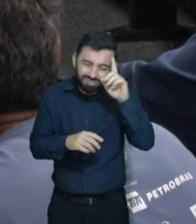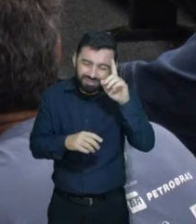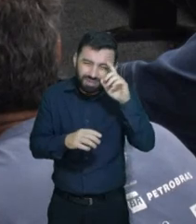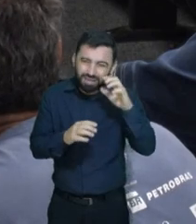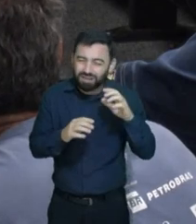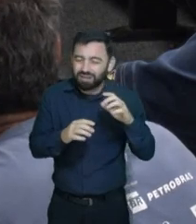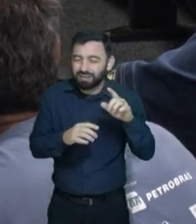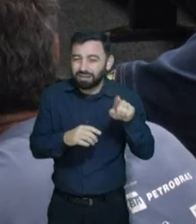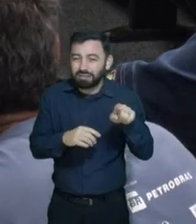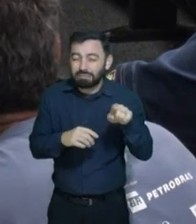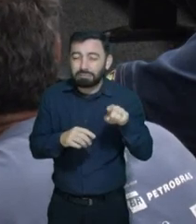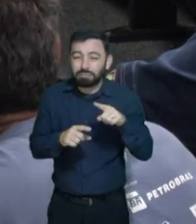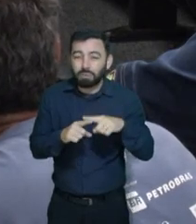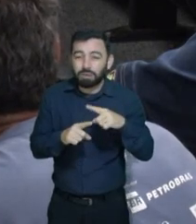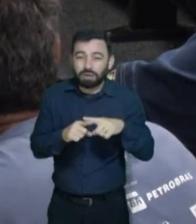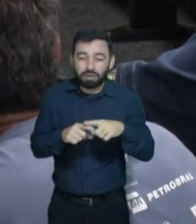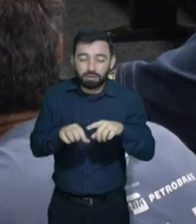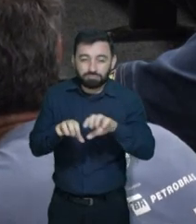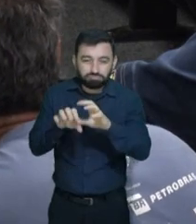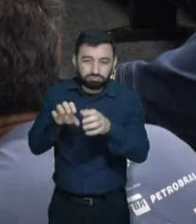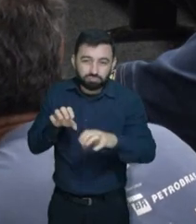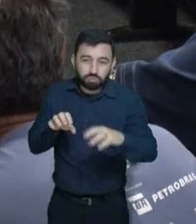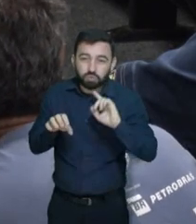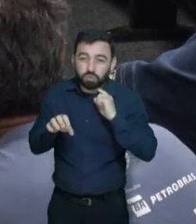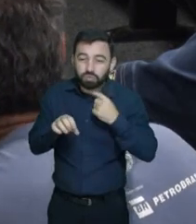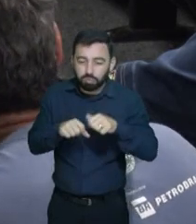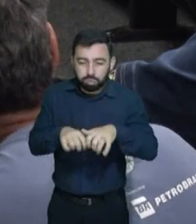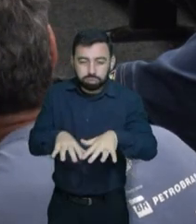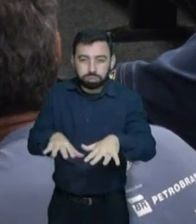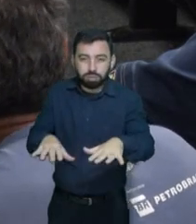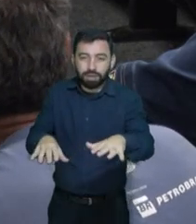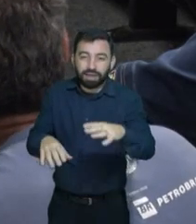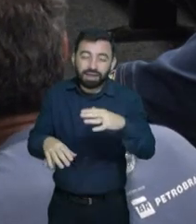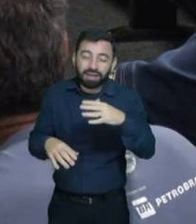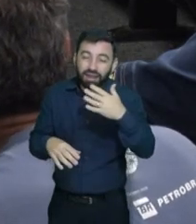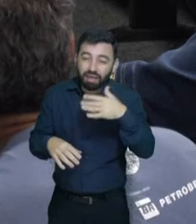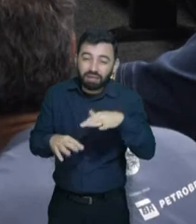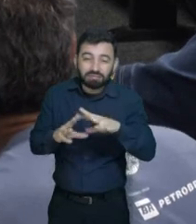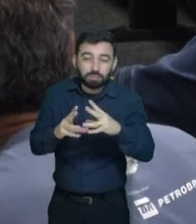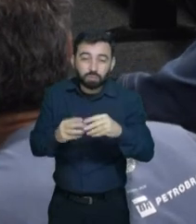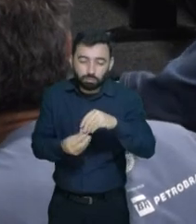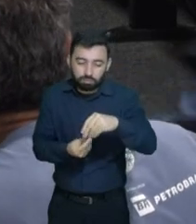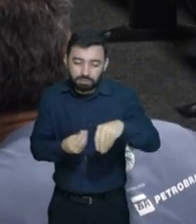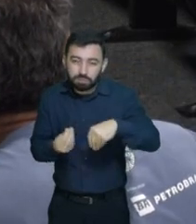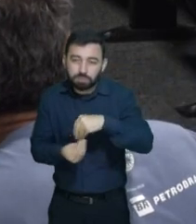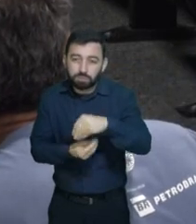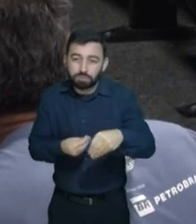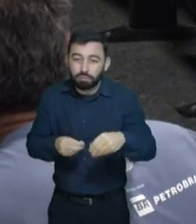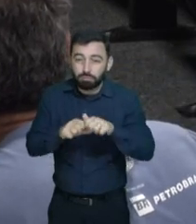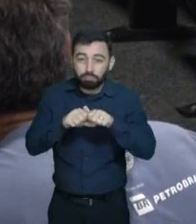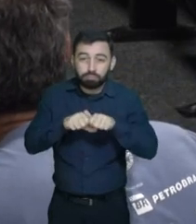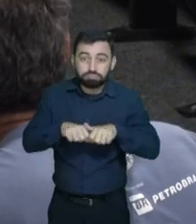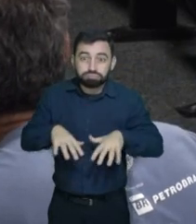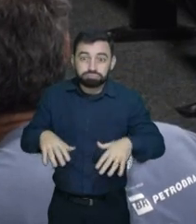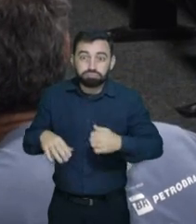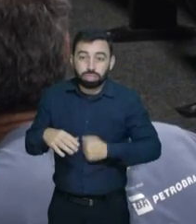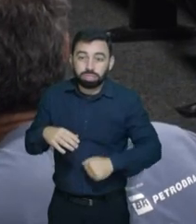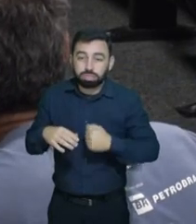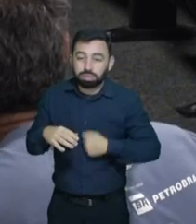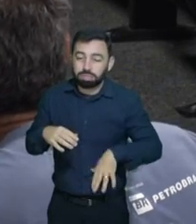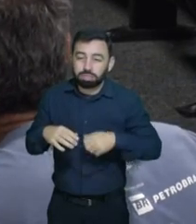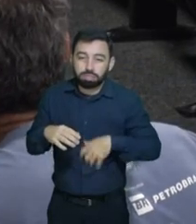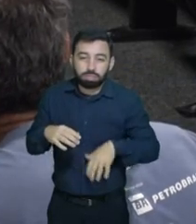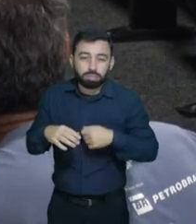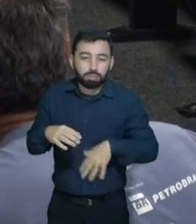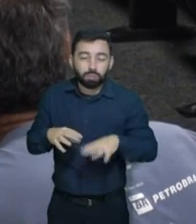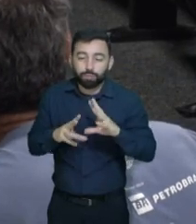teve, o esgoto foi parar na rua, na água, na praia, as crianças, as famílias se contaminaram, e a gente teve uma epidemia de disenteria aqui, todo